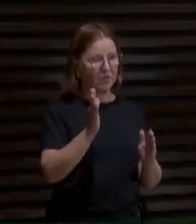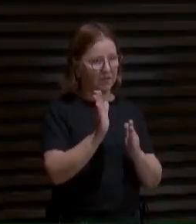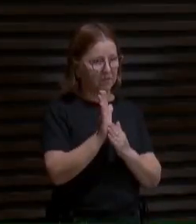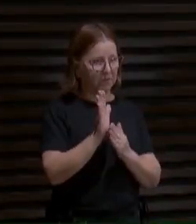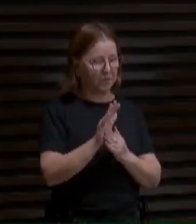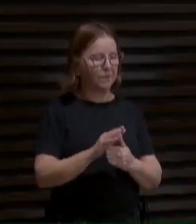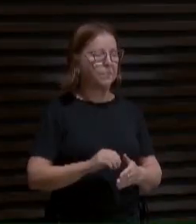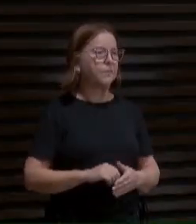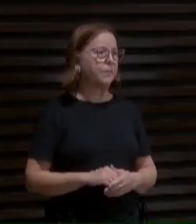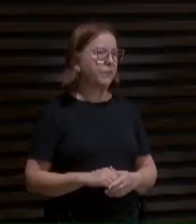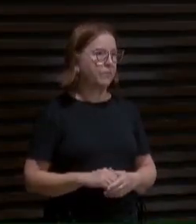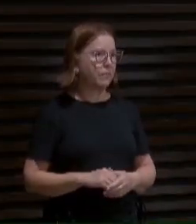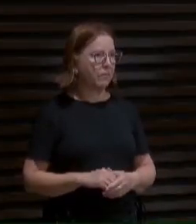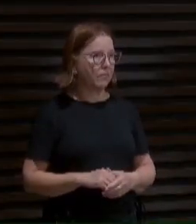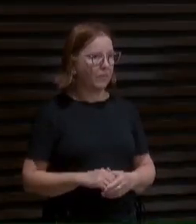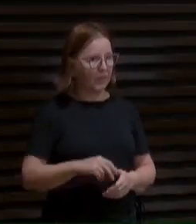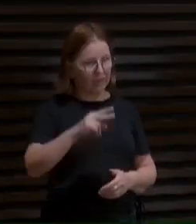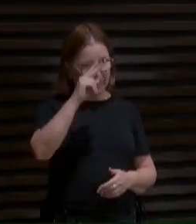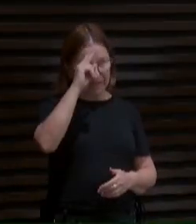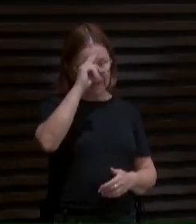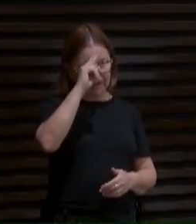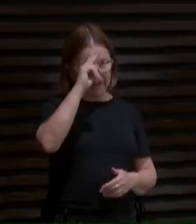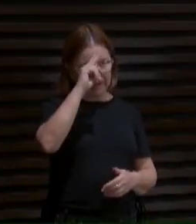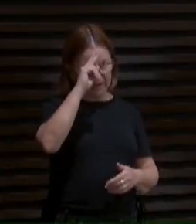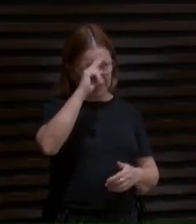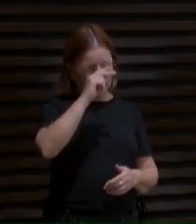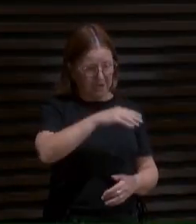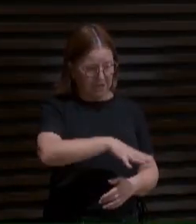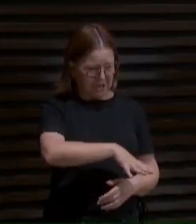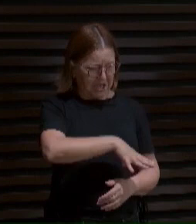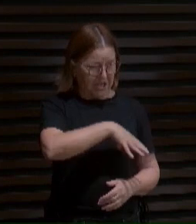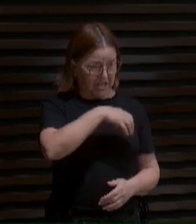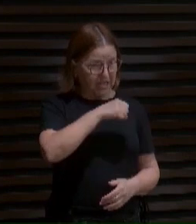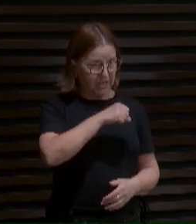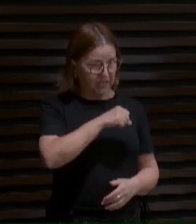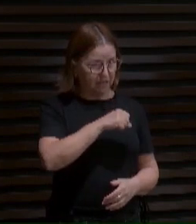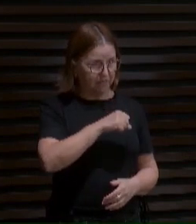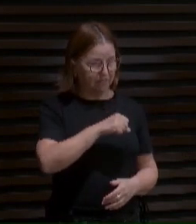Eu quero que você guarde bem essa palavra, a ira,